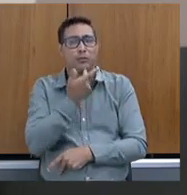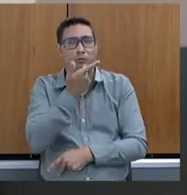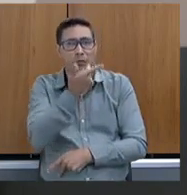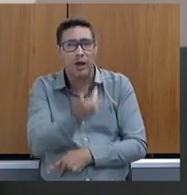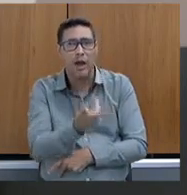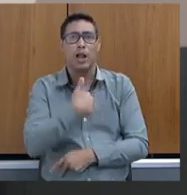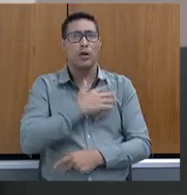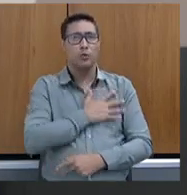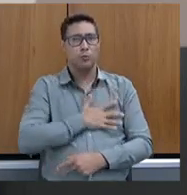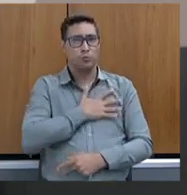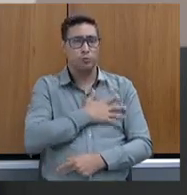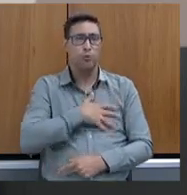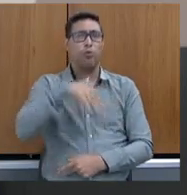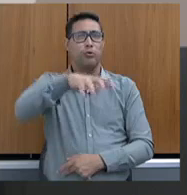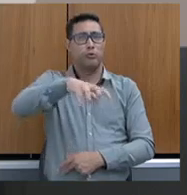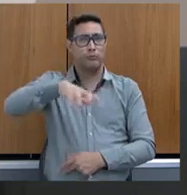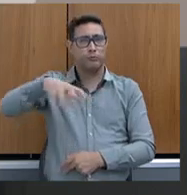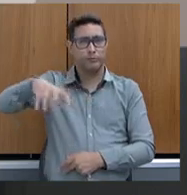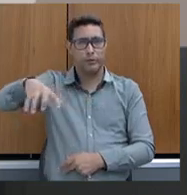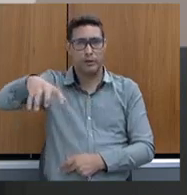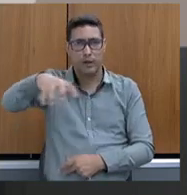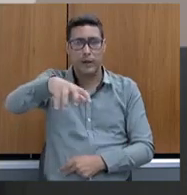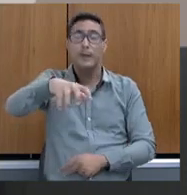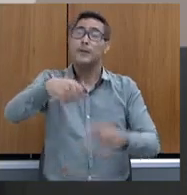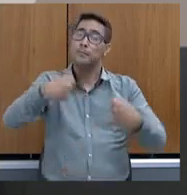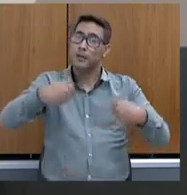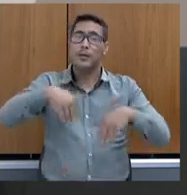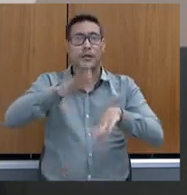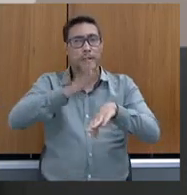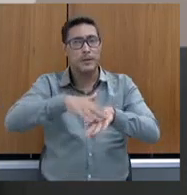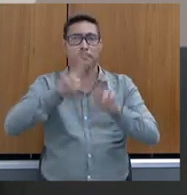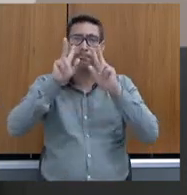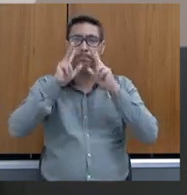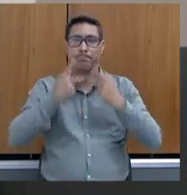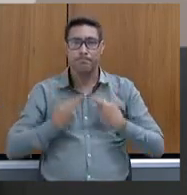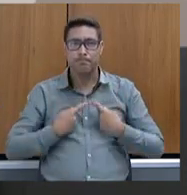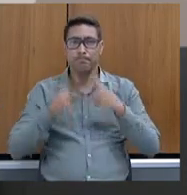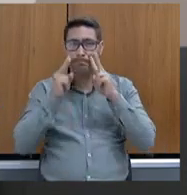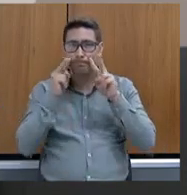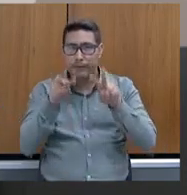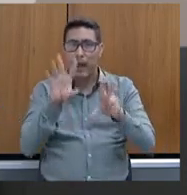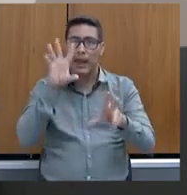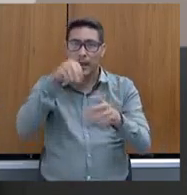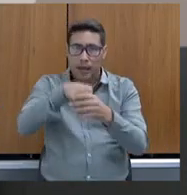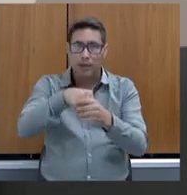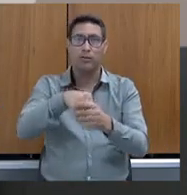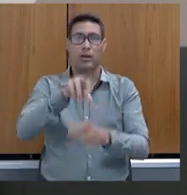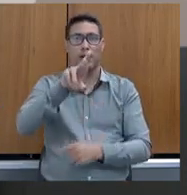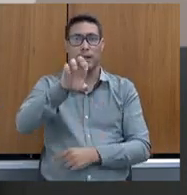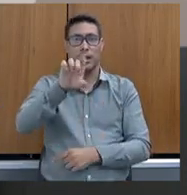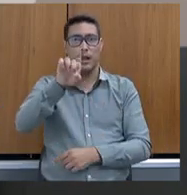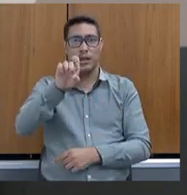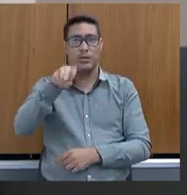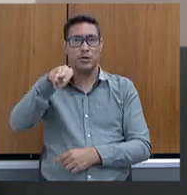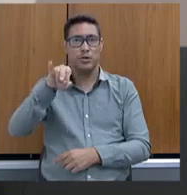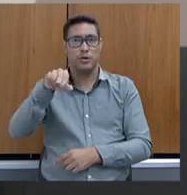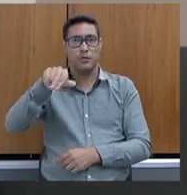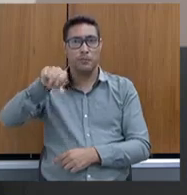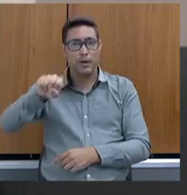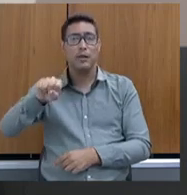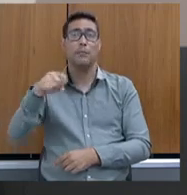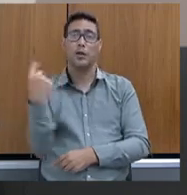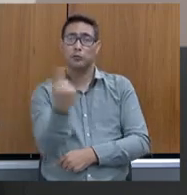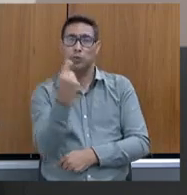das regiões precisam ser melhor vistos e melhor resultados na Rede Minas para Que ela possa ser absorvida para